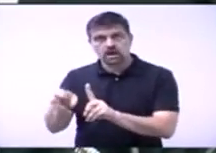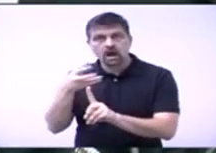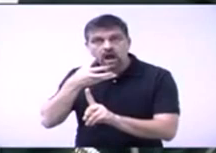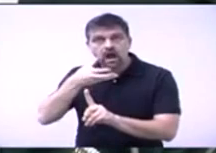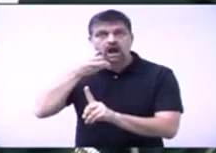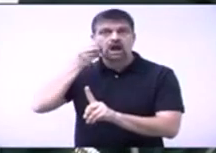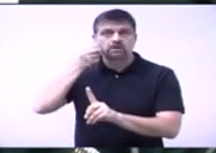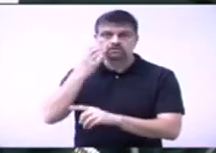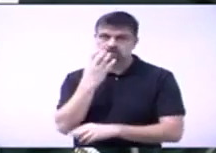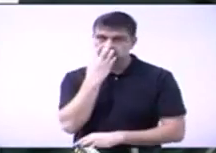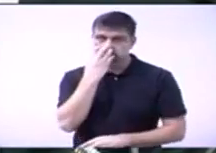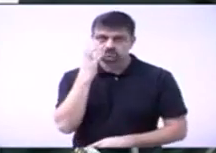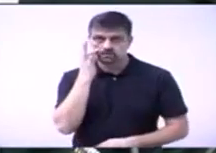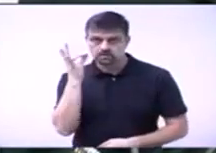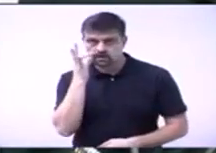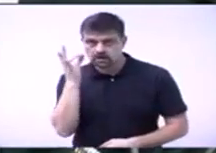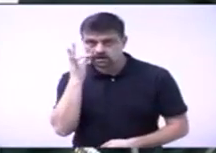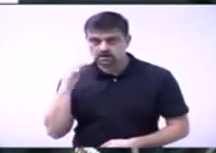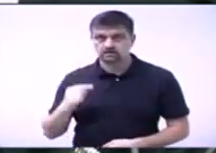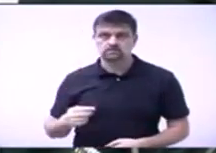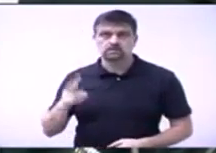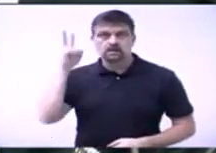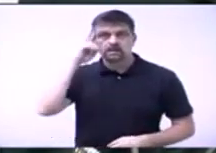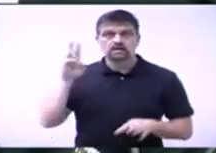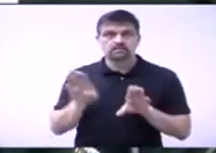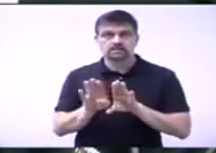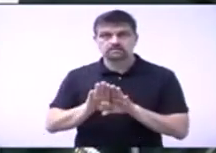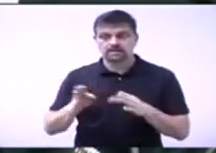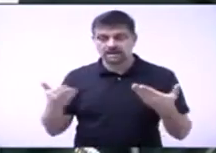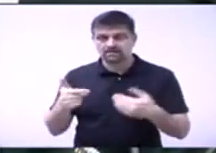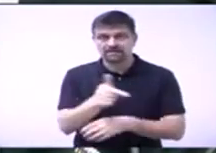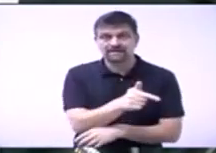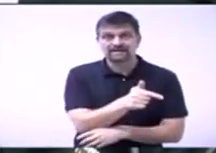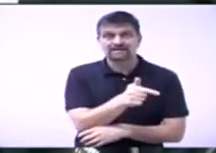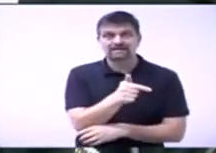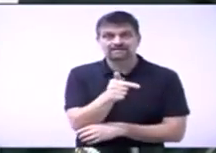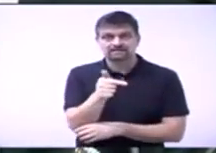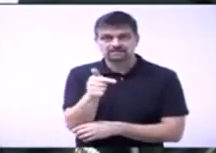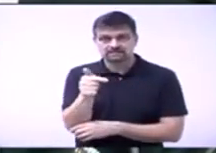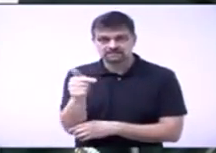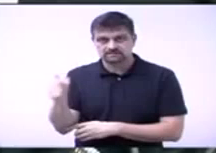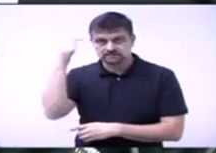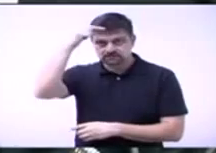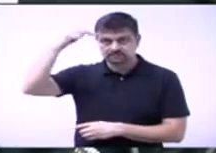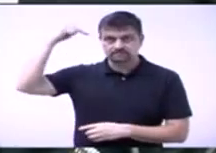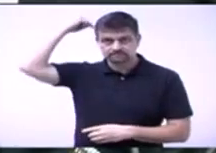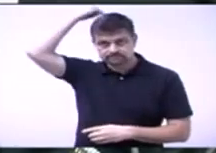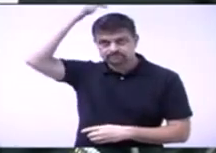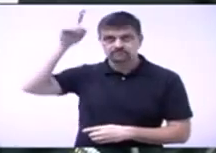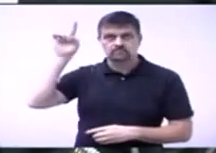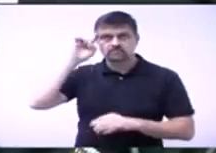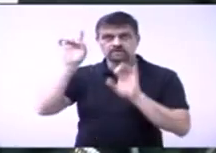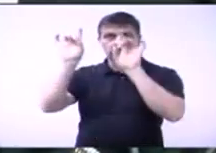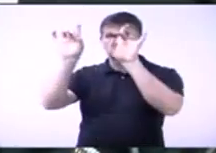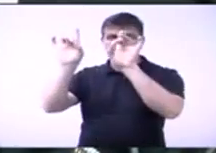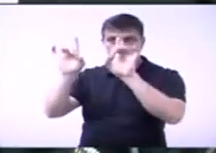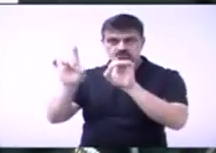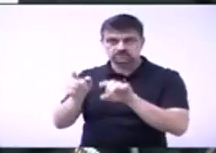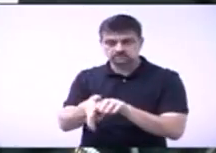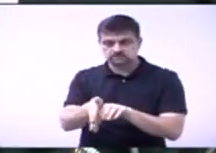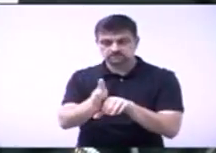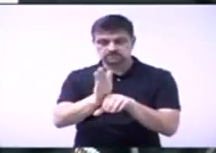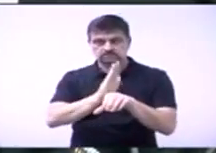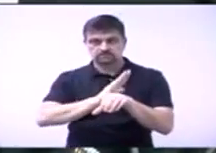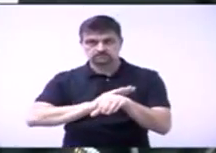que teremos agora a Semana Santa, um dia especial do ano, também domingo